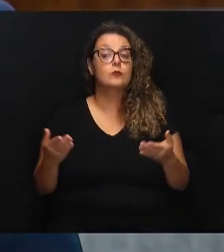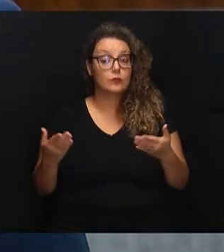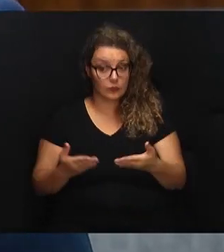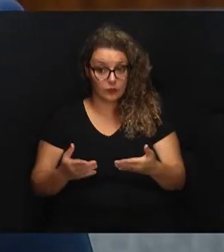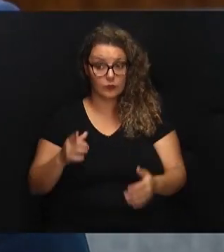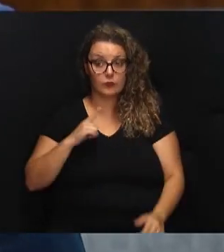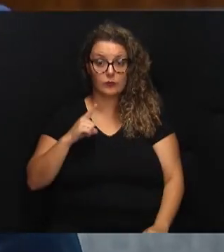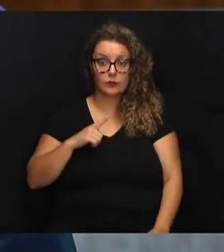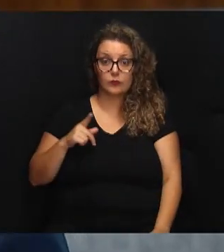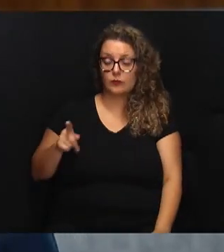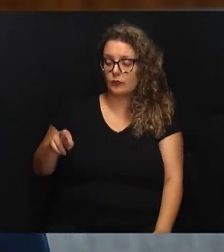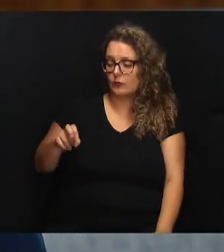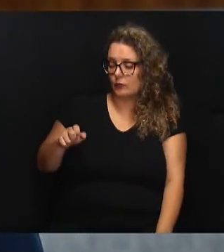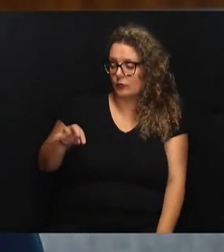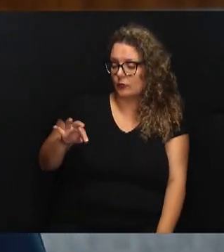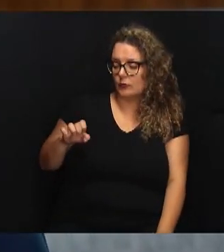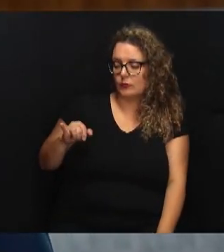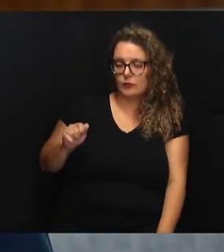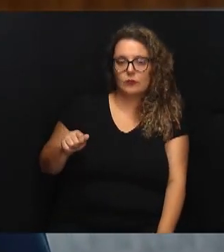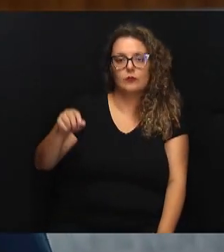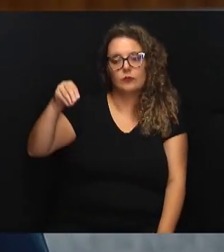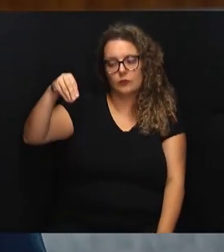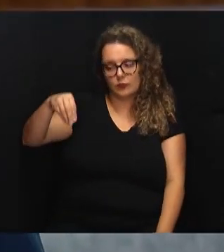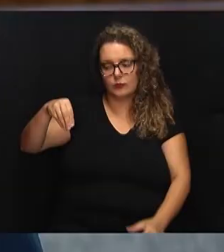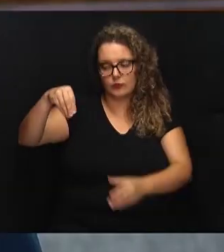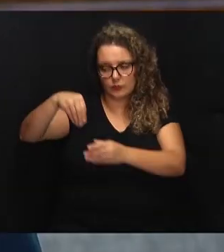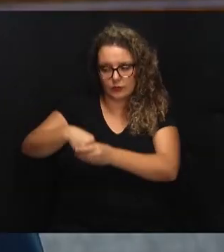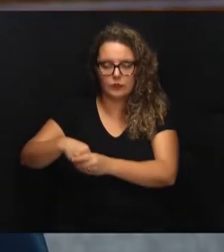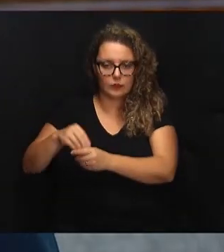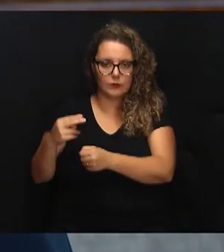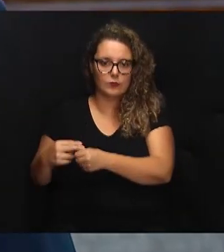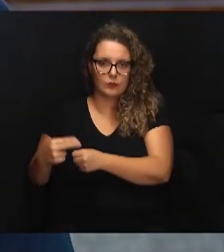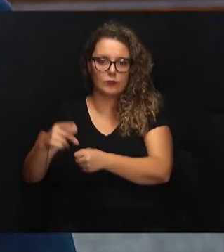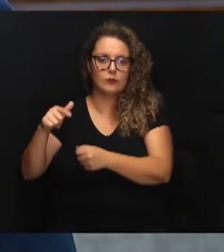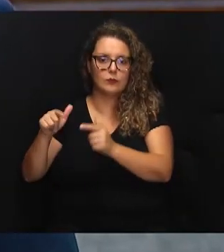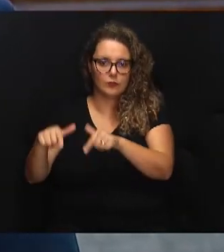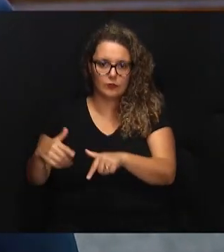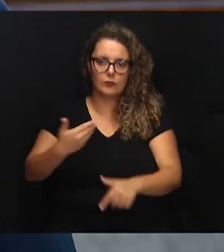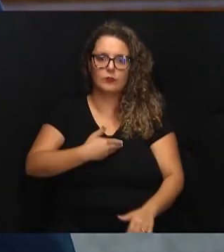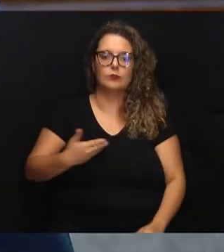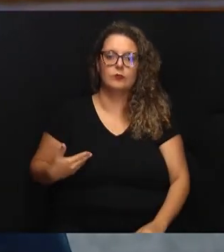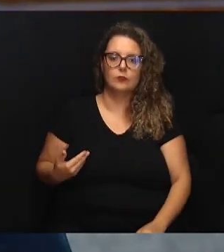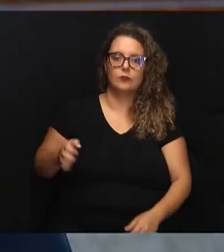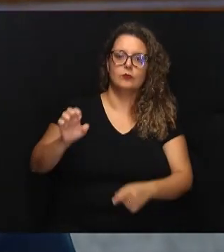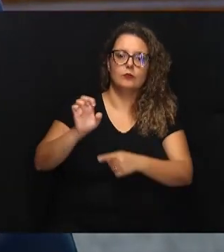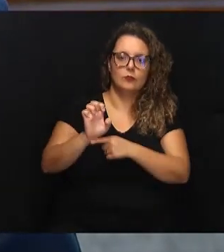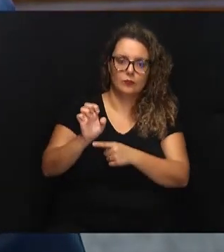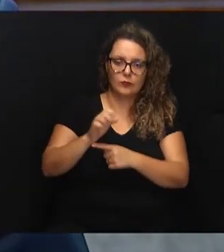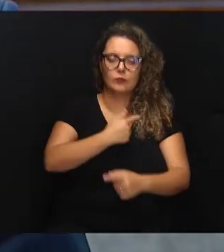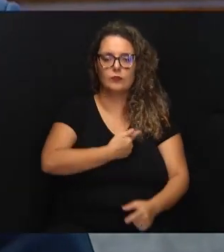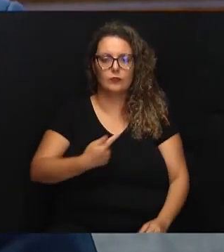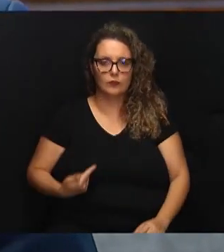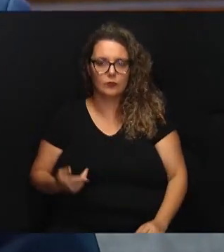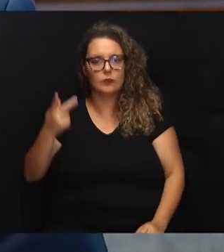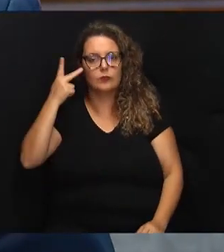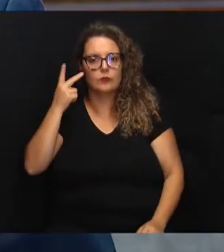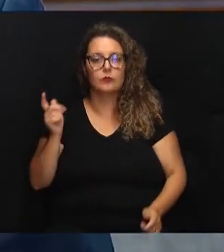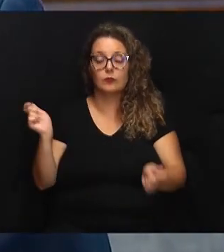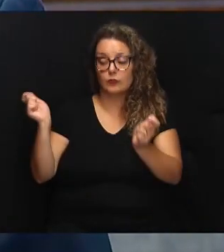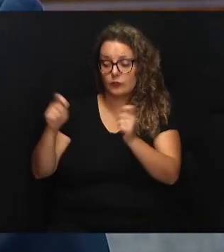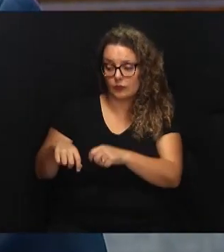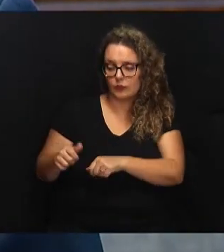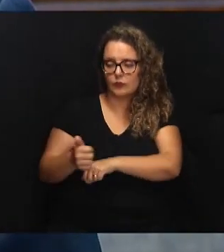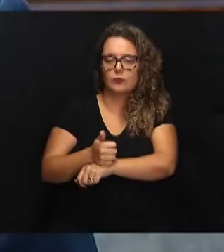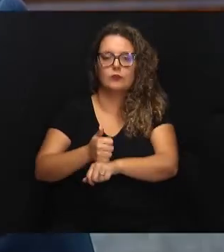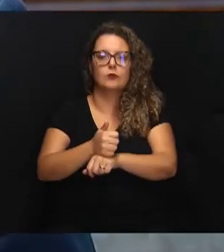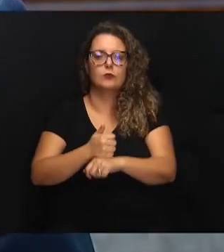existe o Prateia, que está ali na Unicamp, é um equipamento público do governo do estado de São Paulo que capacita profissionais,